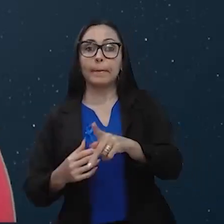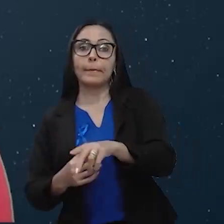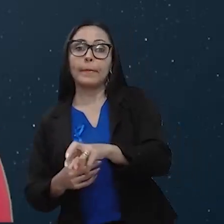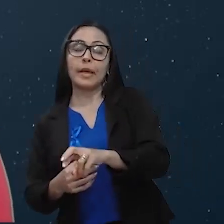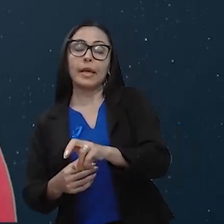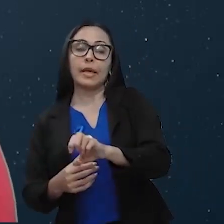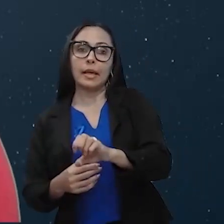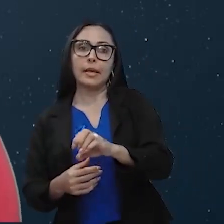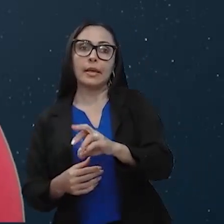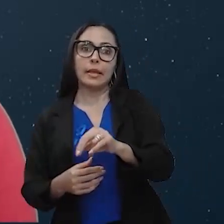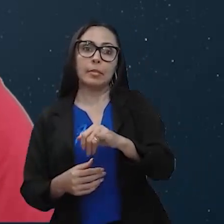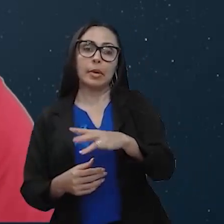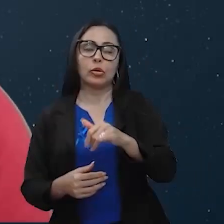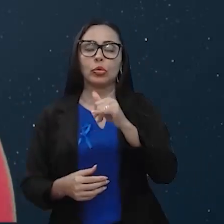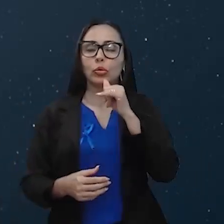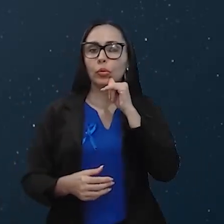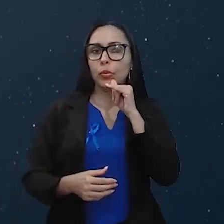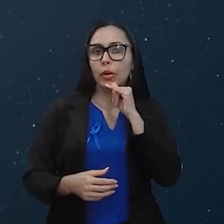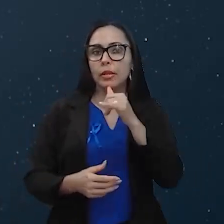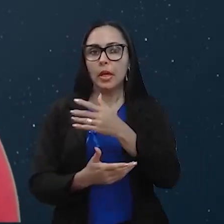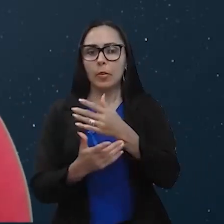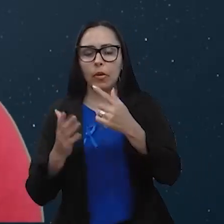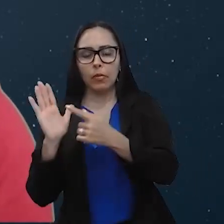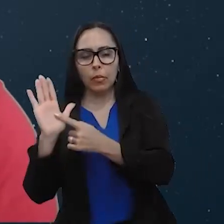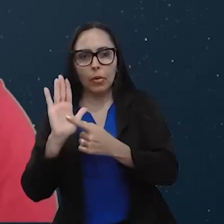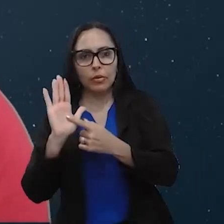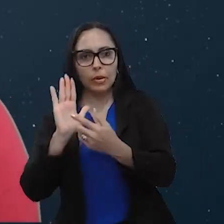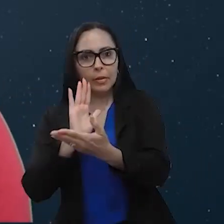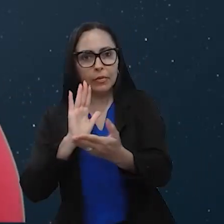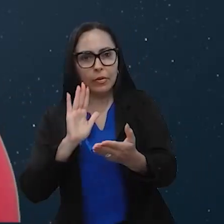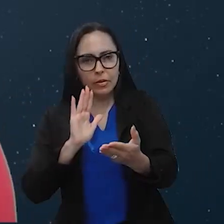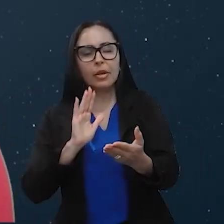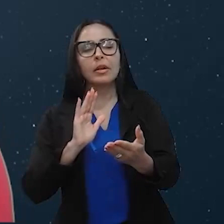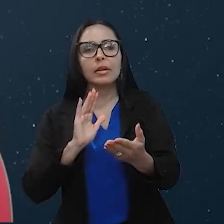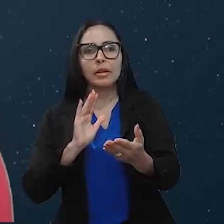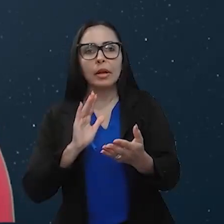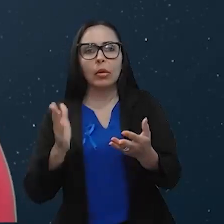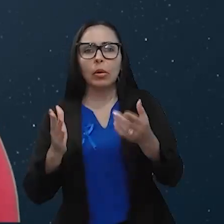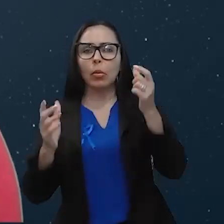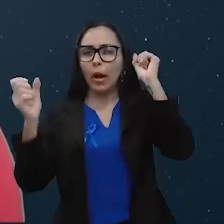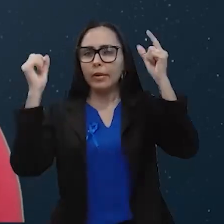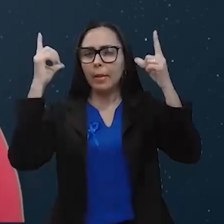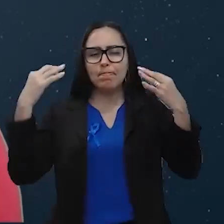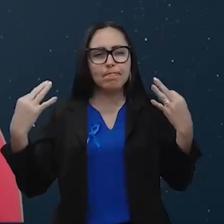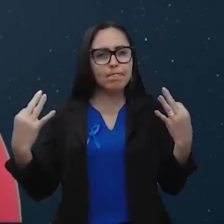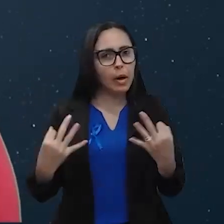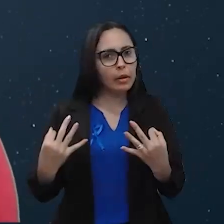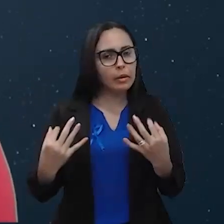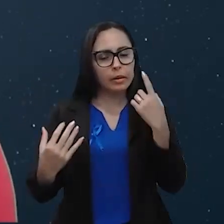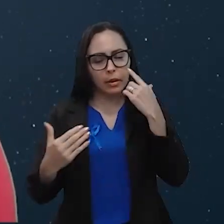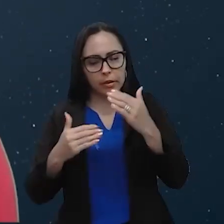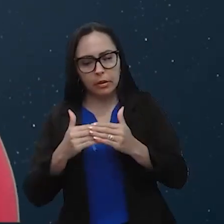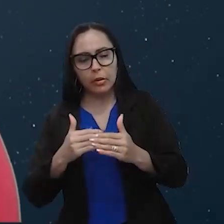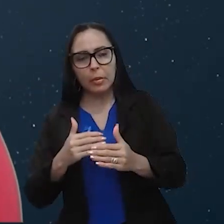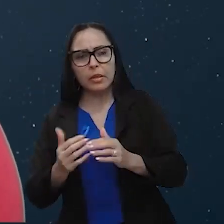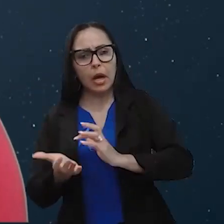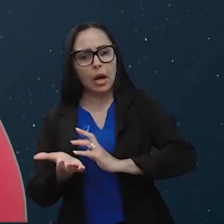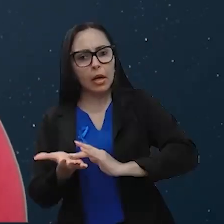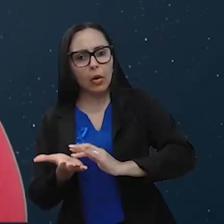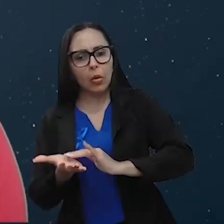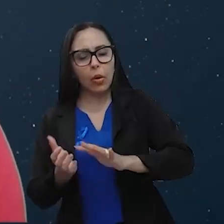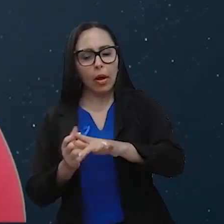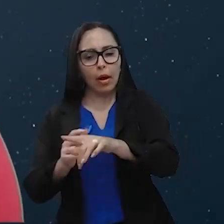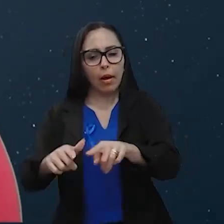exemplo. Agora eu vou trazer para você uma ideia massa para a gente começar a calcular a área